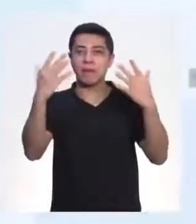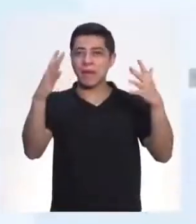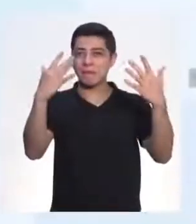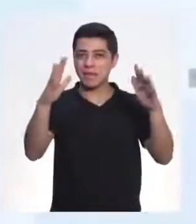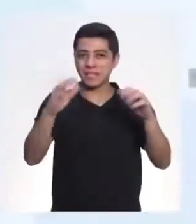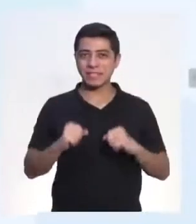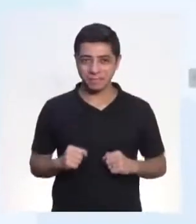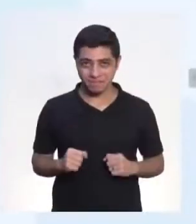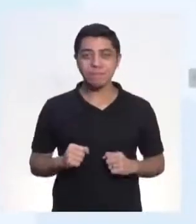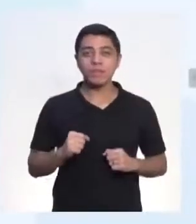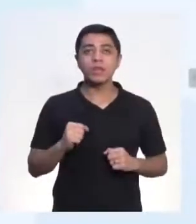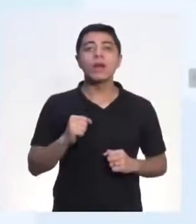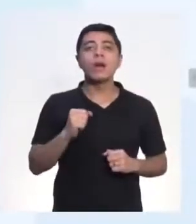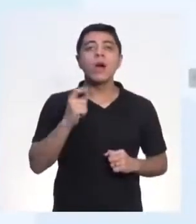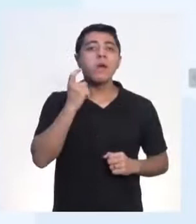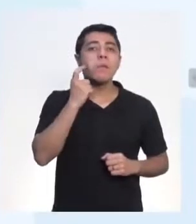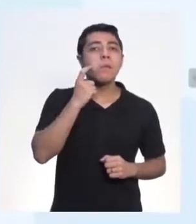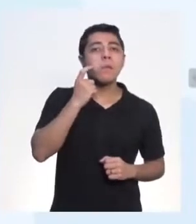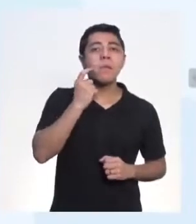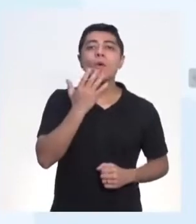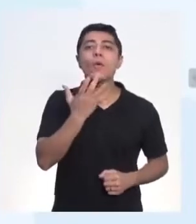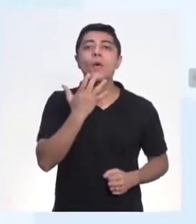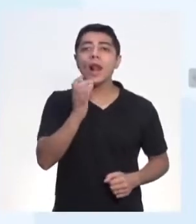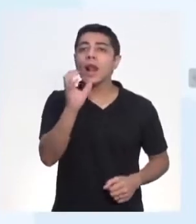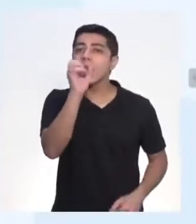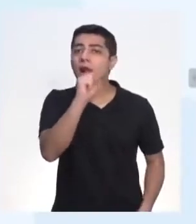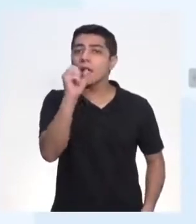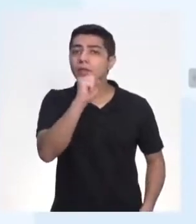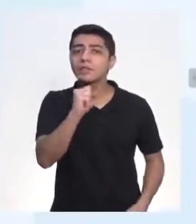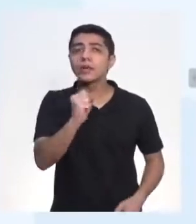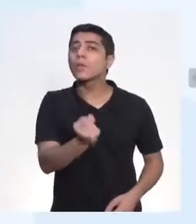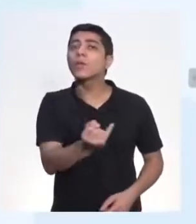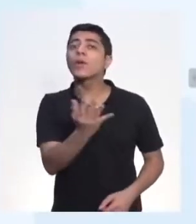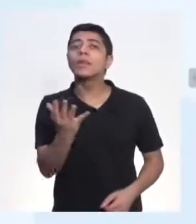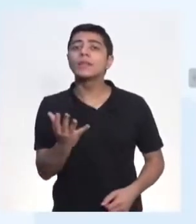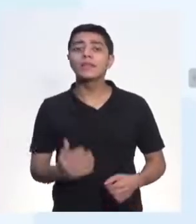balas laranja. Então, ela representa